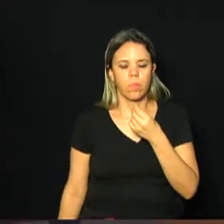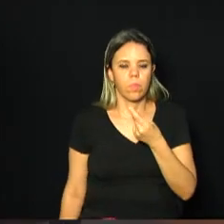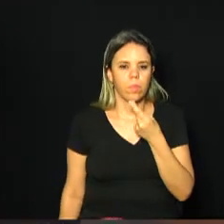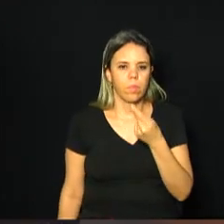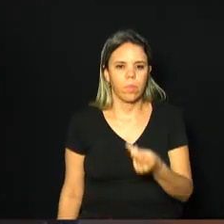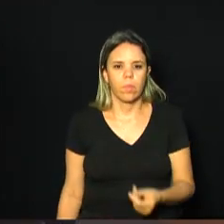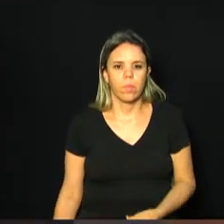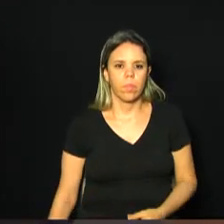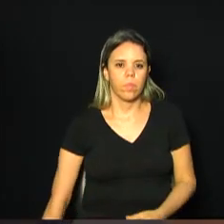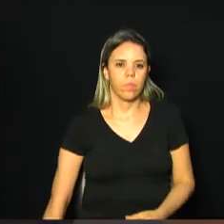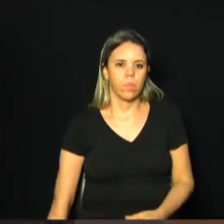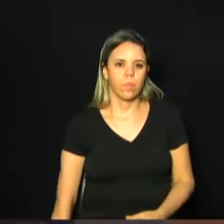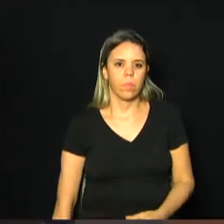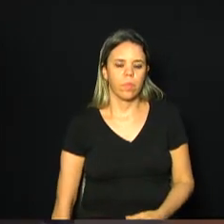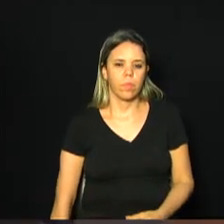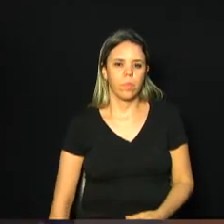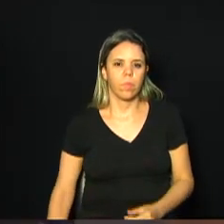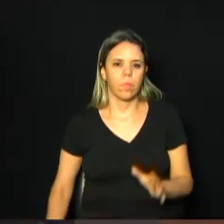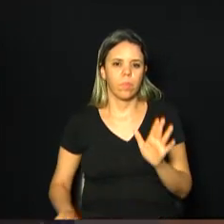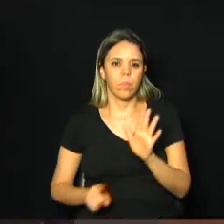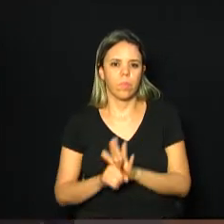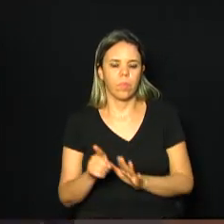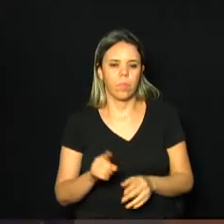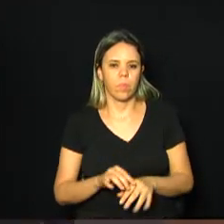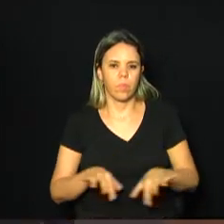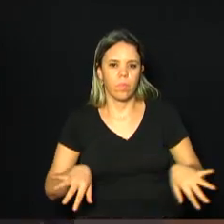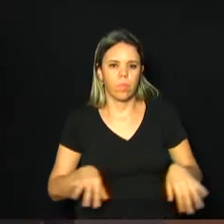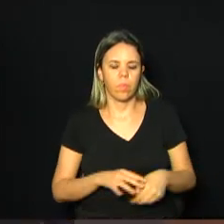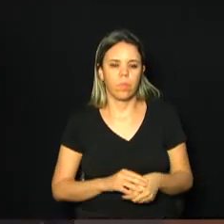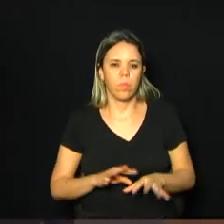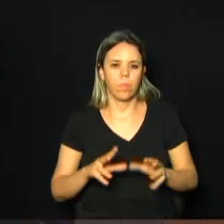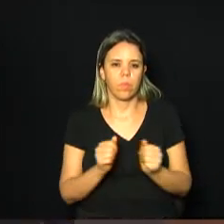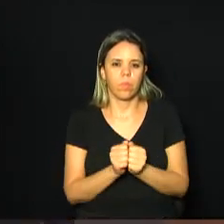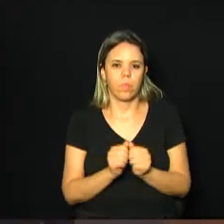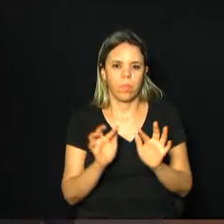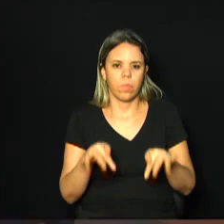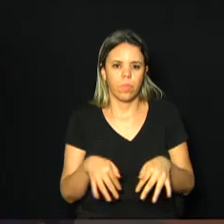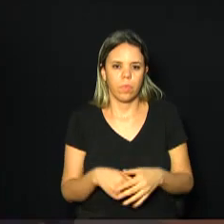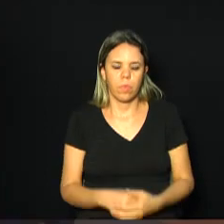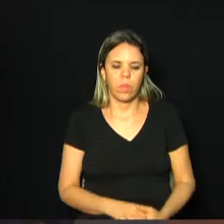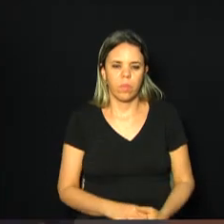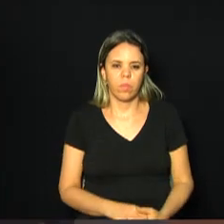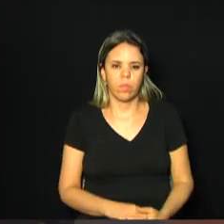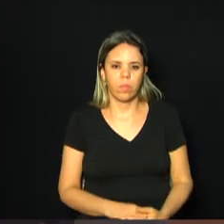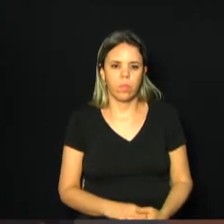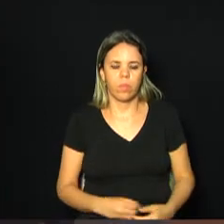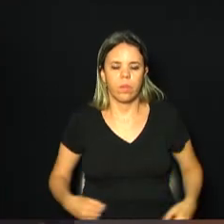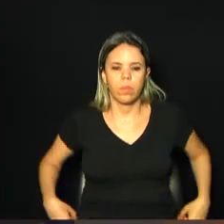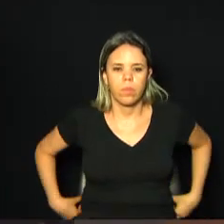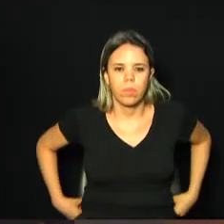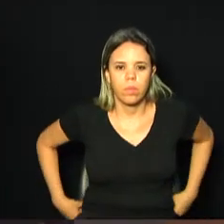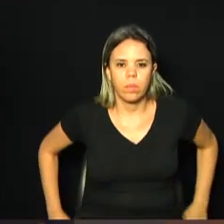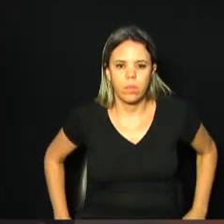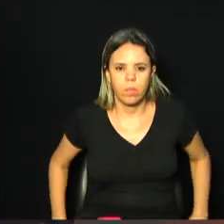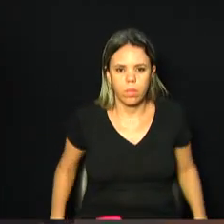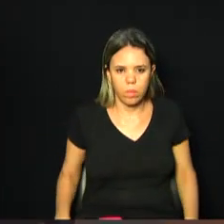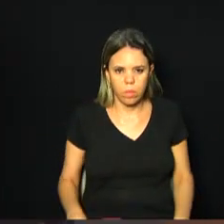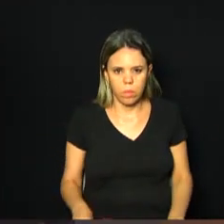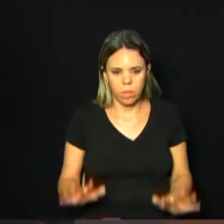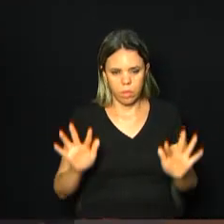fazer o seguinte, você prefere fazer as perguntas separadas, todas juntas, no final? Vereador? No final, né? No